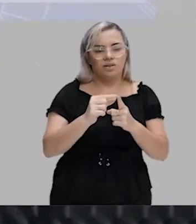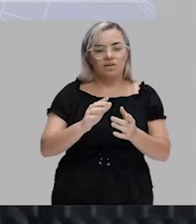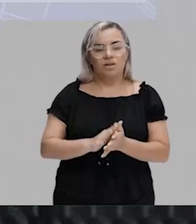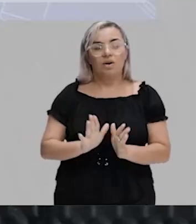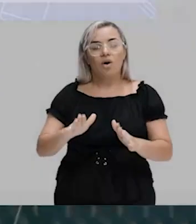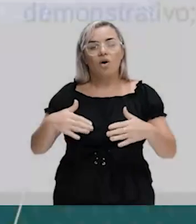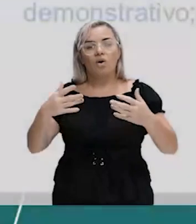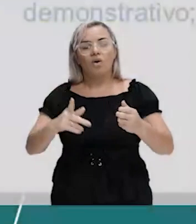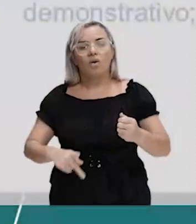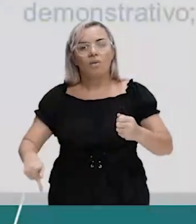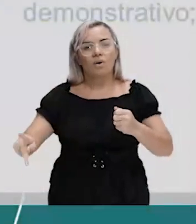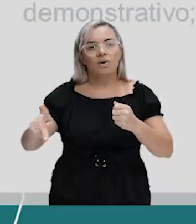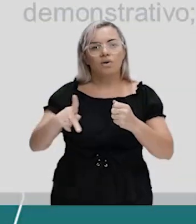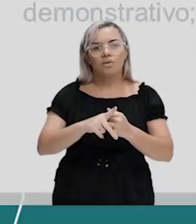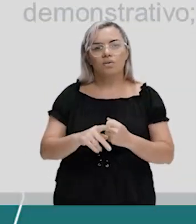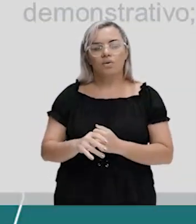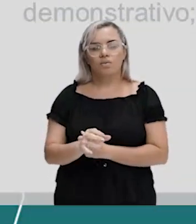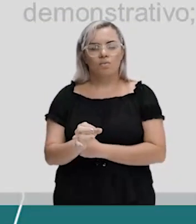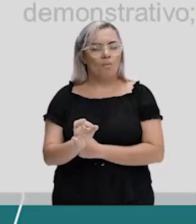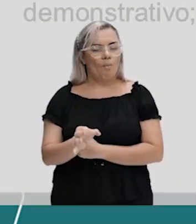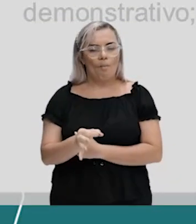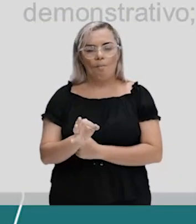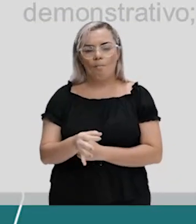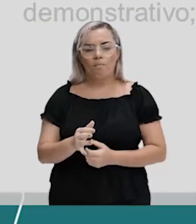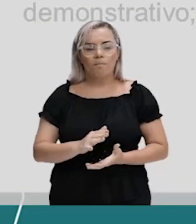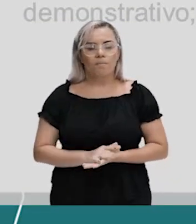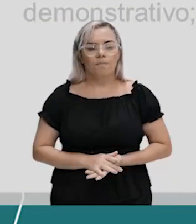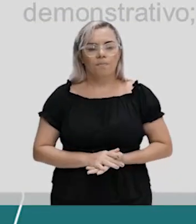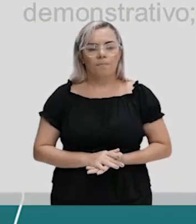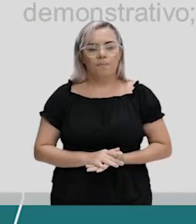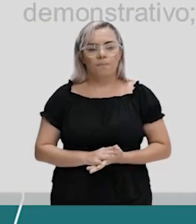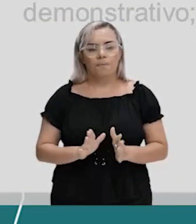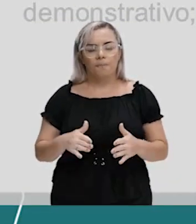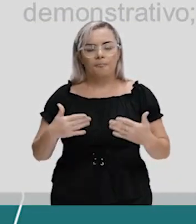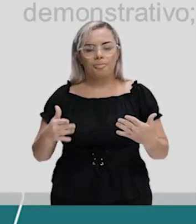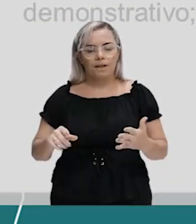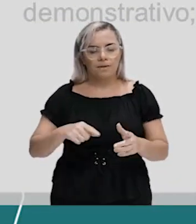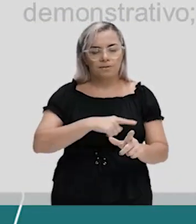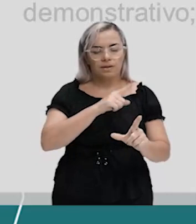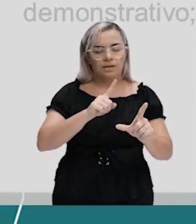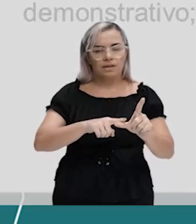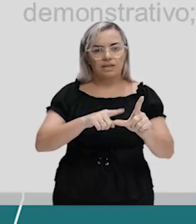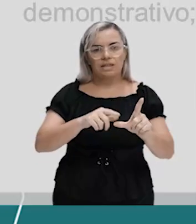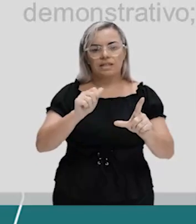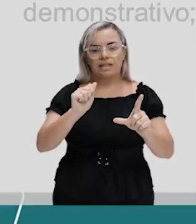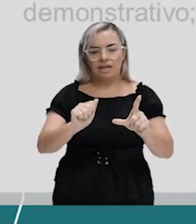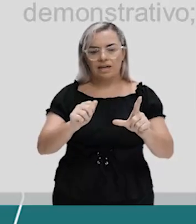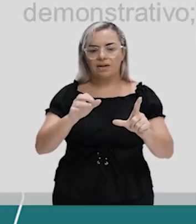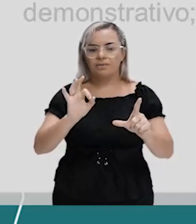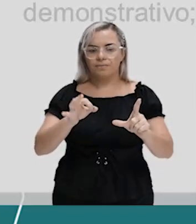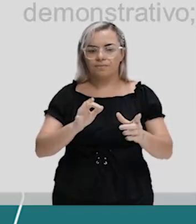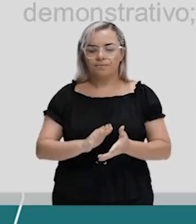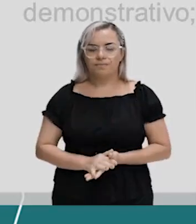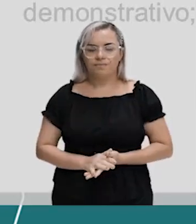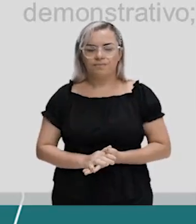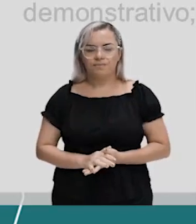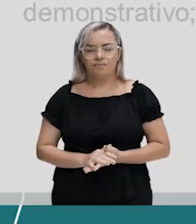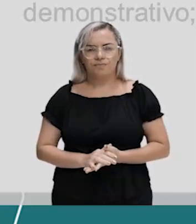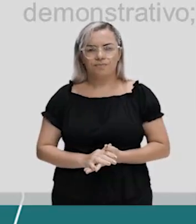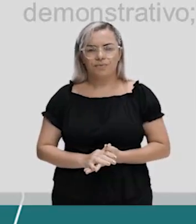pronome indefinido, né? Nós temos o pronome indefinido na letra A. Muitas horas